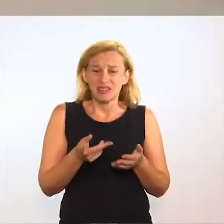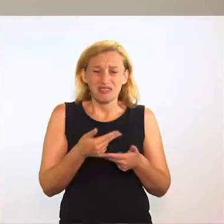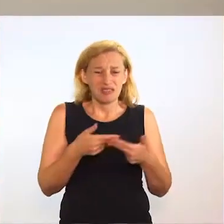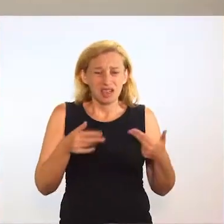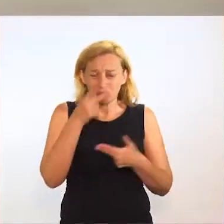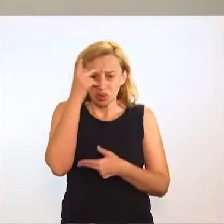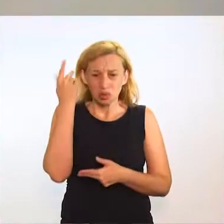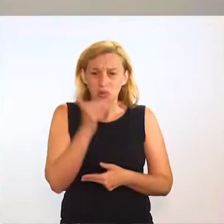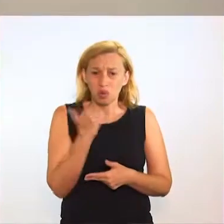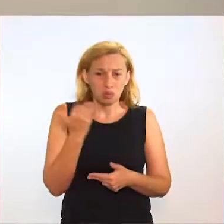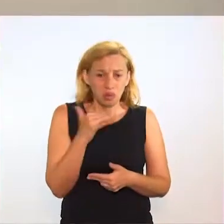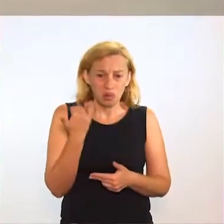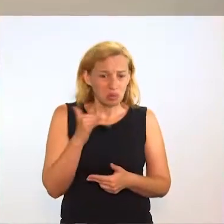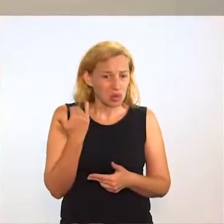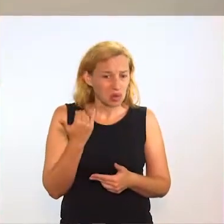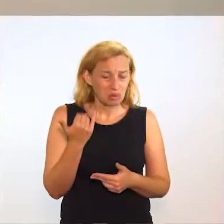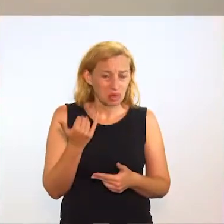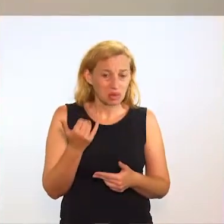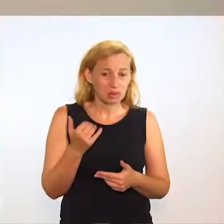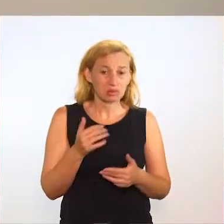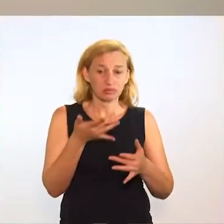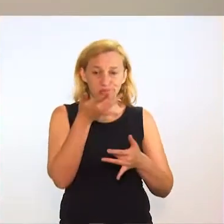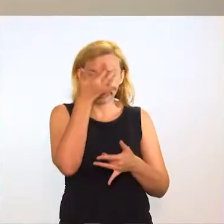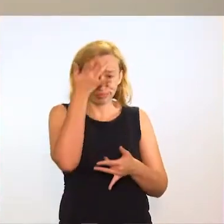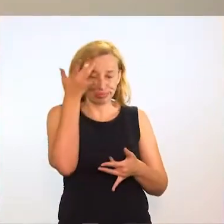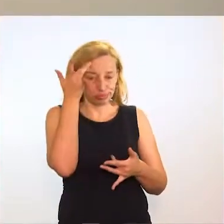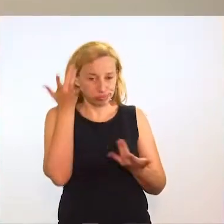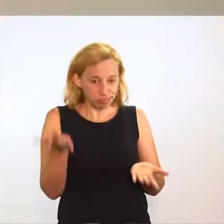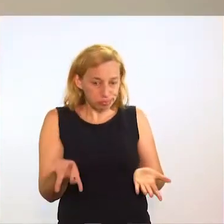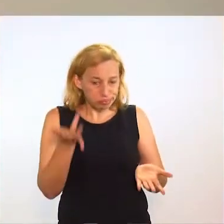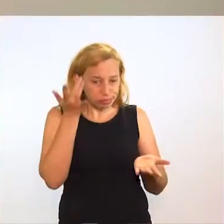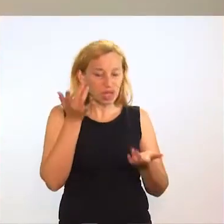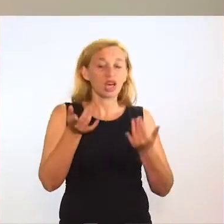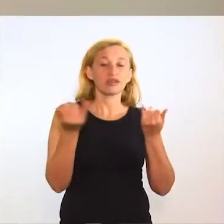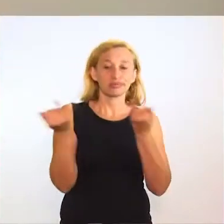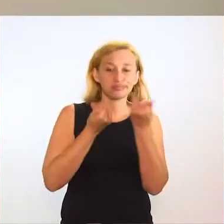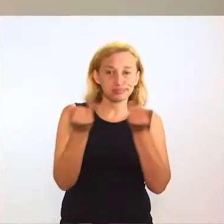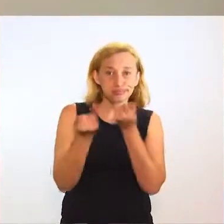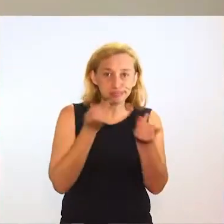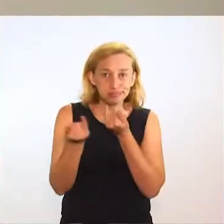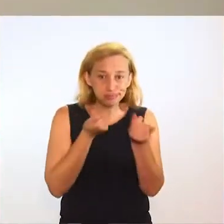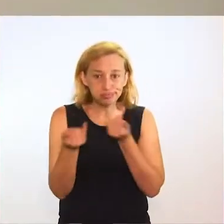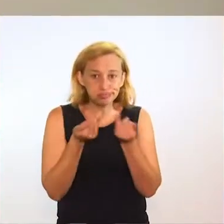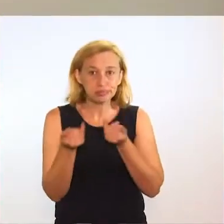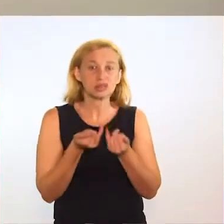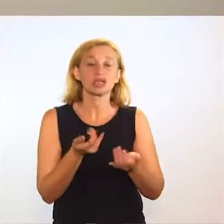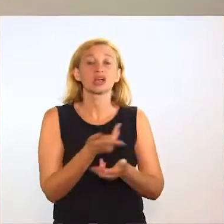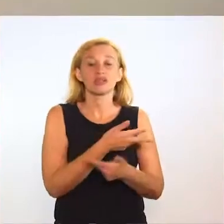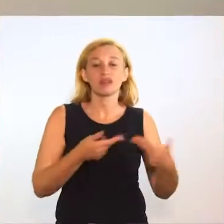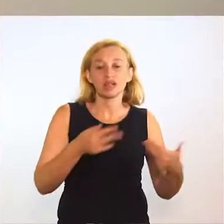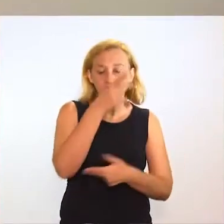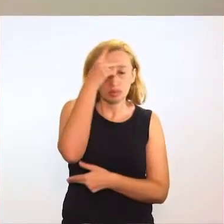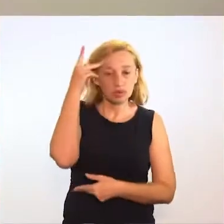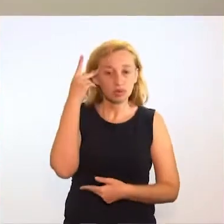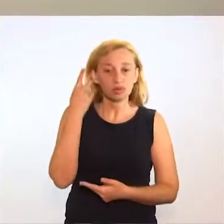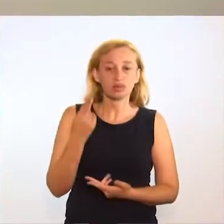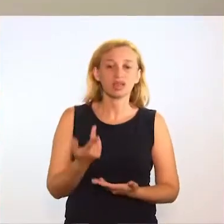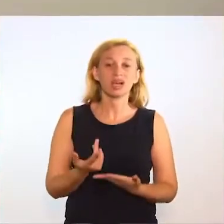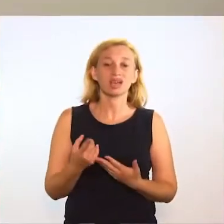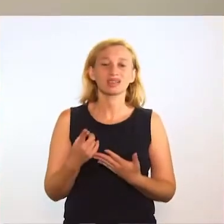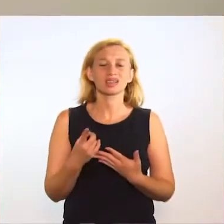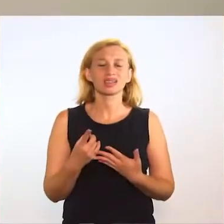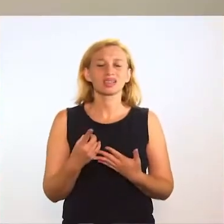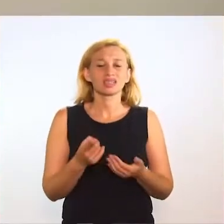vez mais casos, pessoas indo embora, e era uma questão tanto emocional como uma questão de muita informação. Acho que isso fez com que muitas